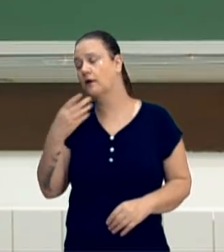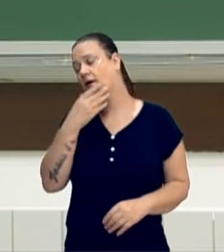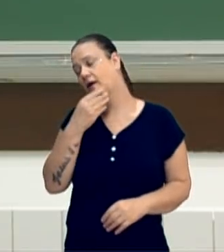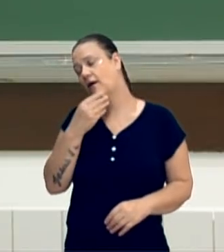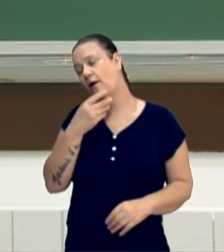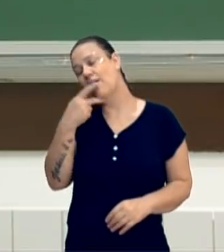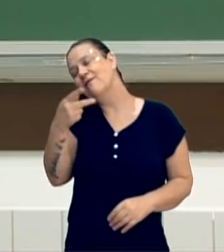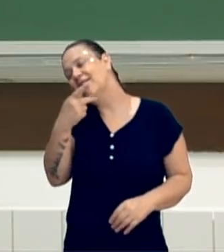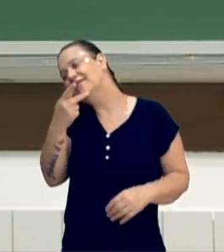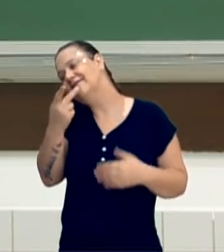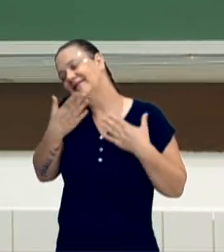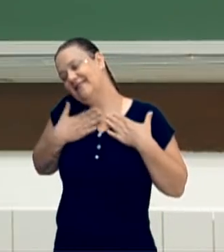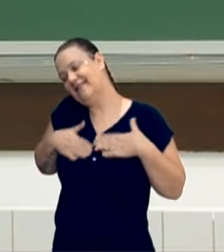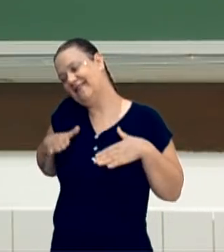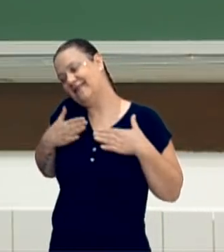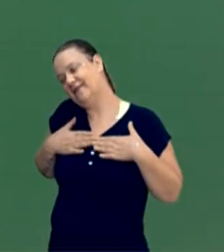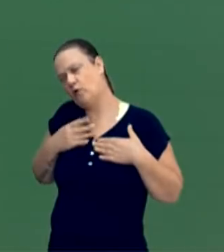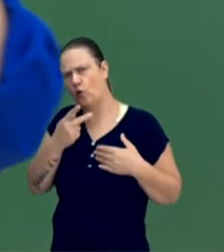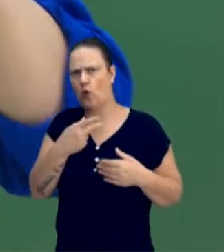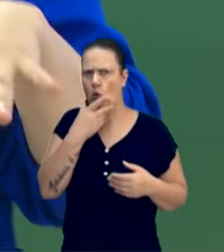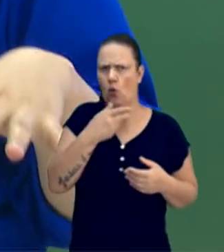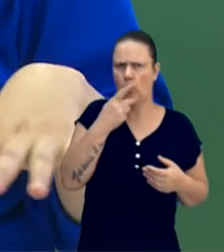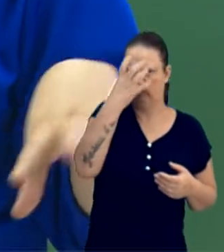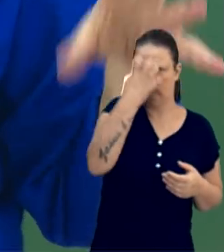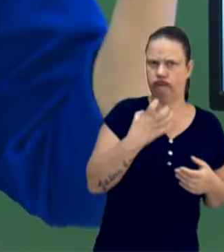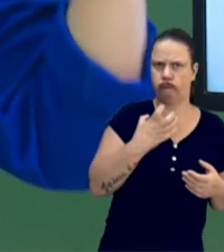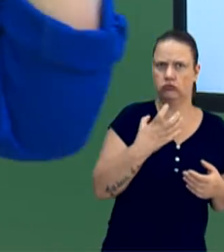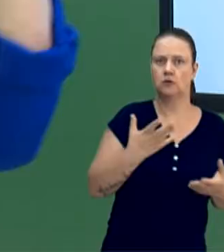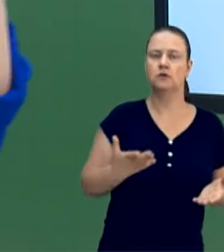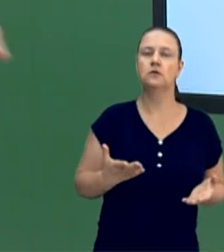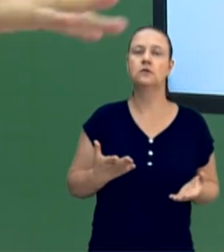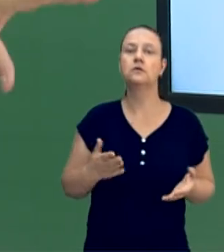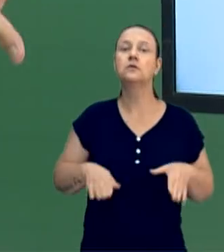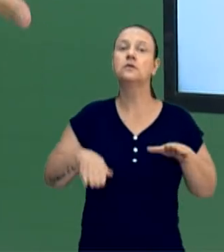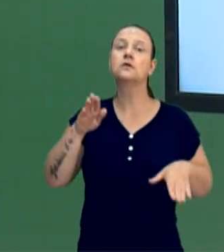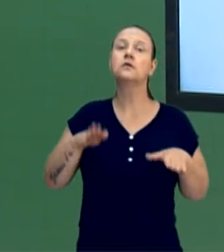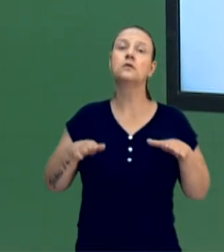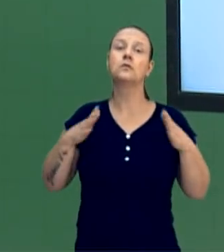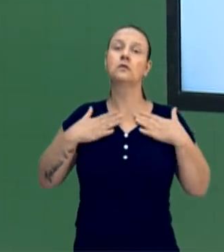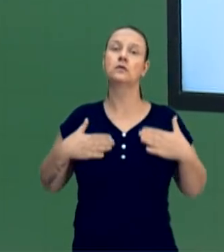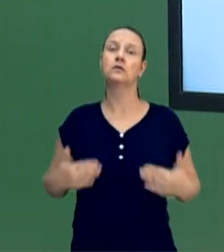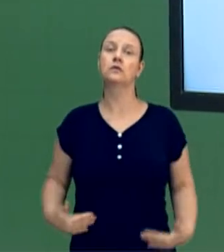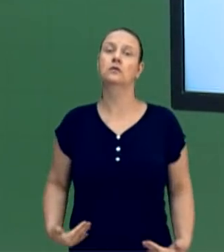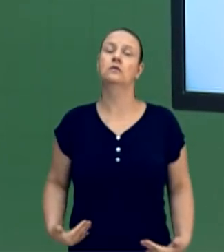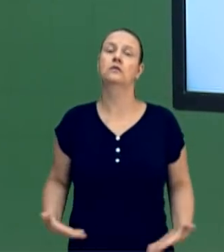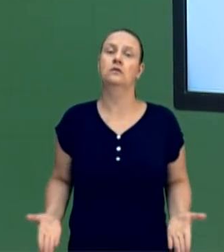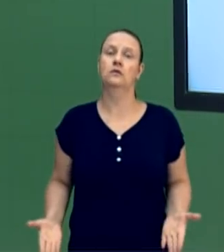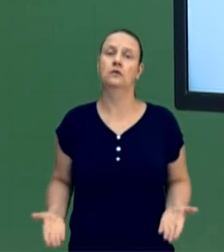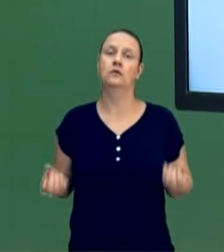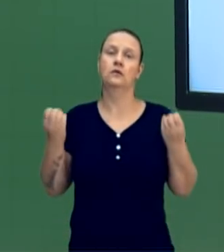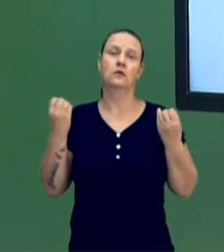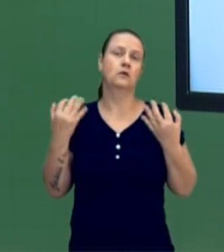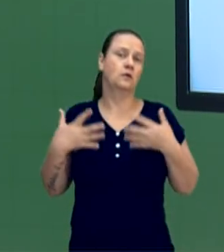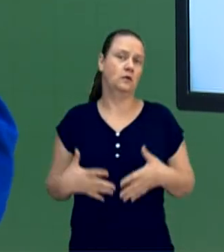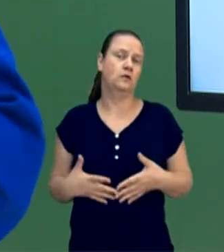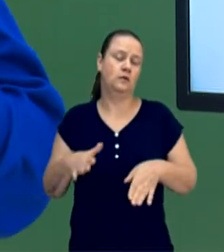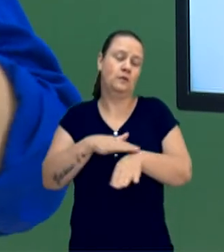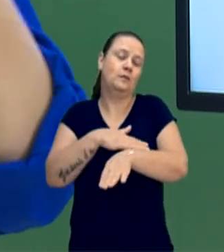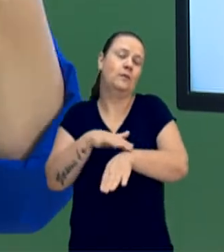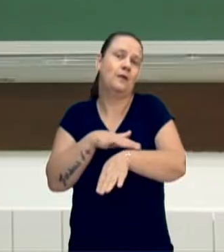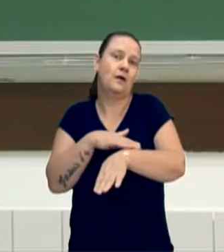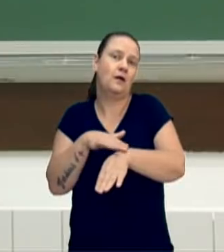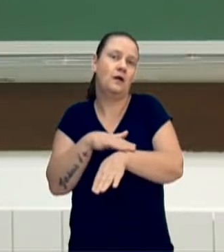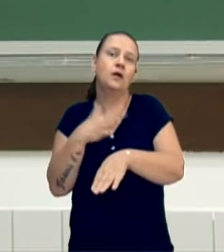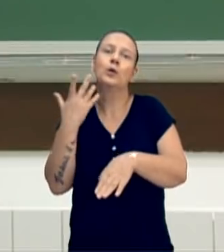brando, outro dura. Aqui eu estou falando da aparência física quando eu vou falar da questão da pele. E